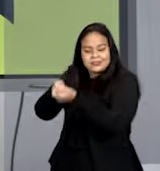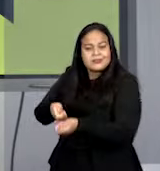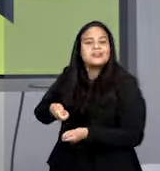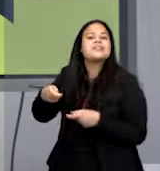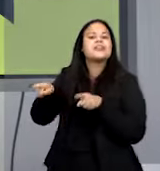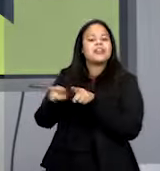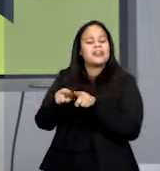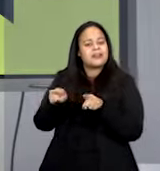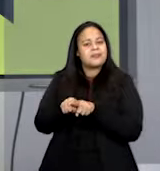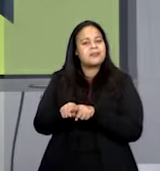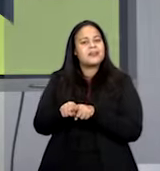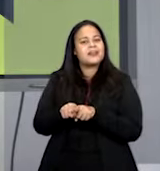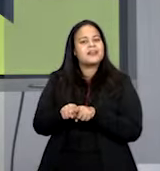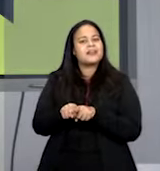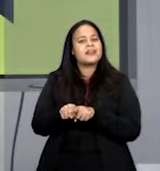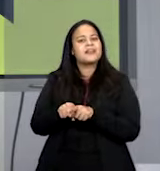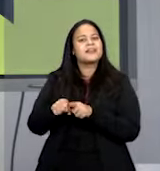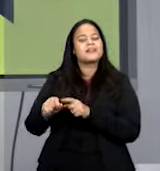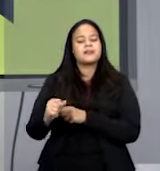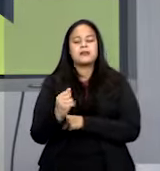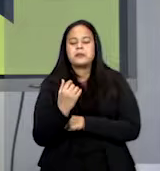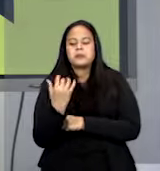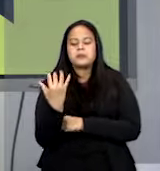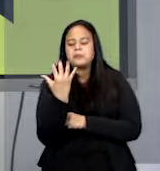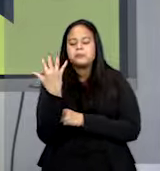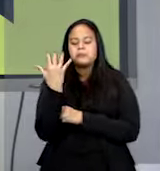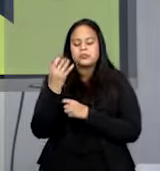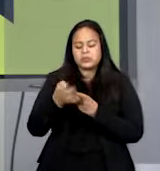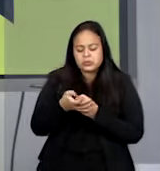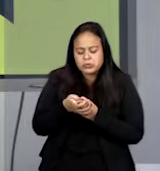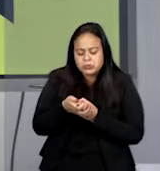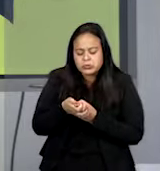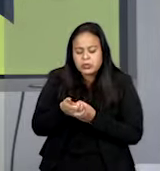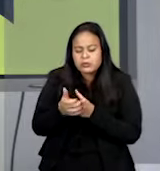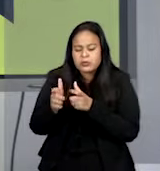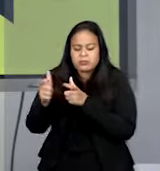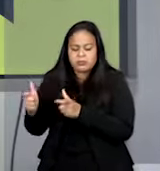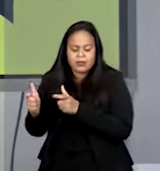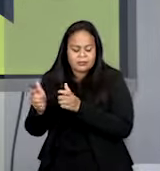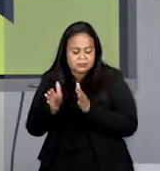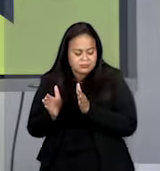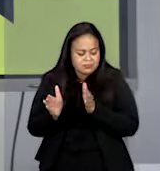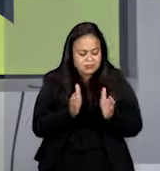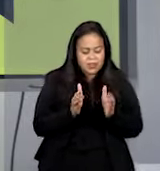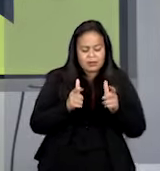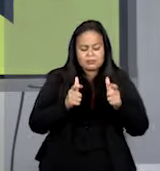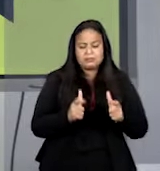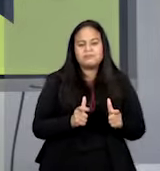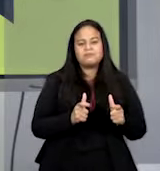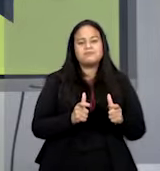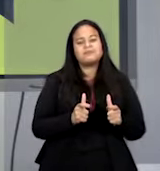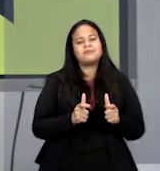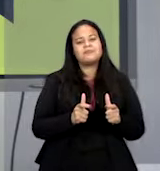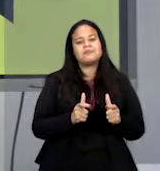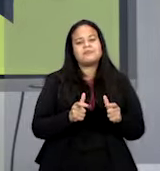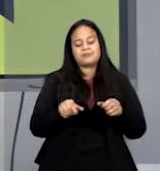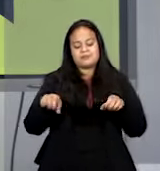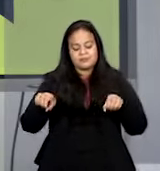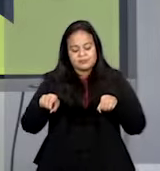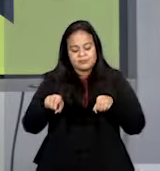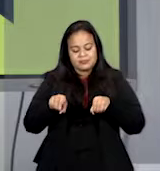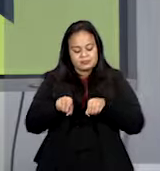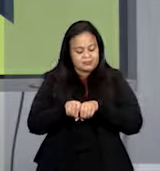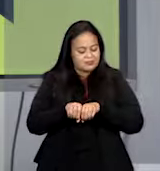pouco, pezinhos de soja, separados a uma certa distância, irrigados por